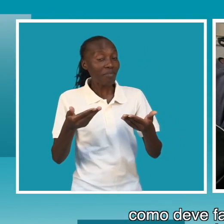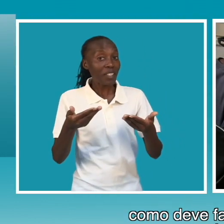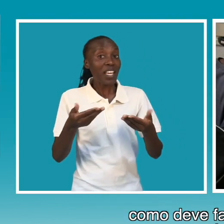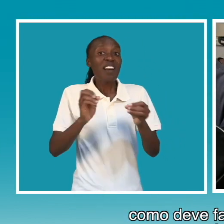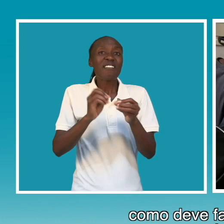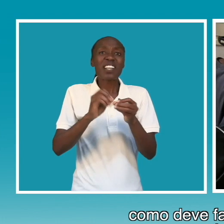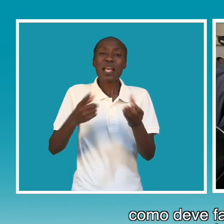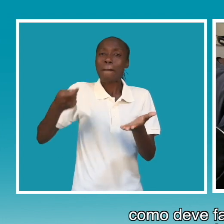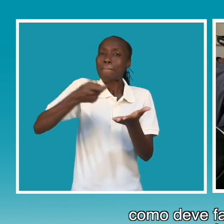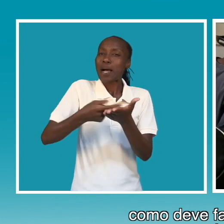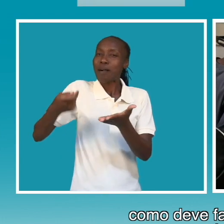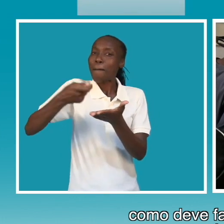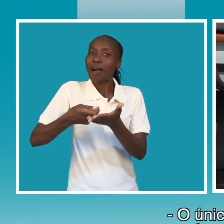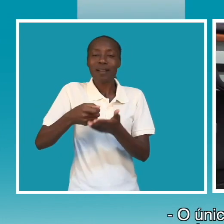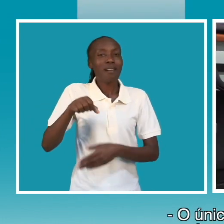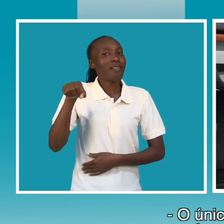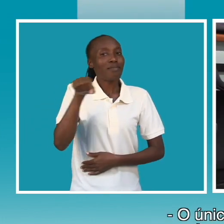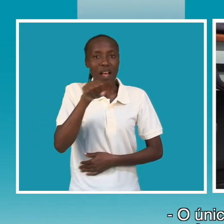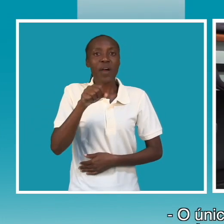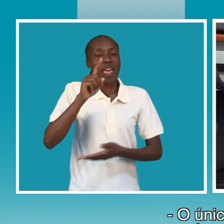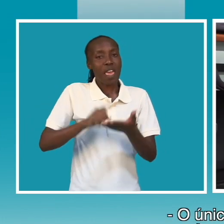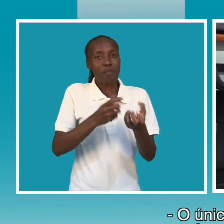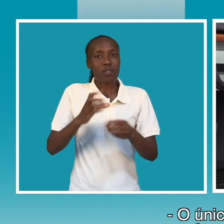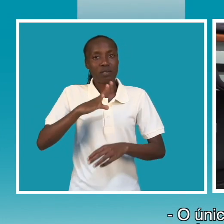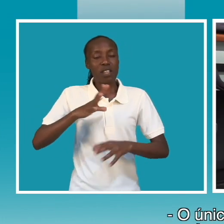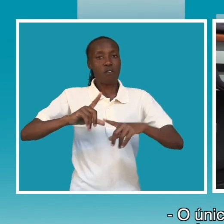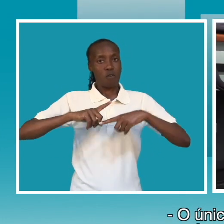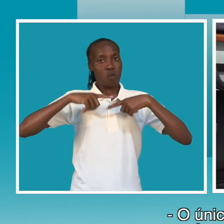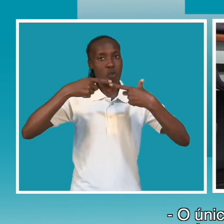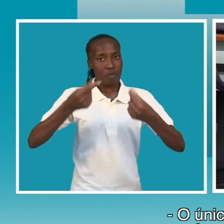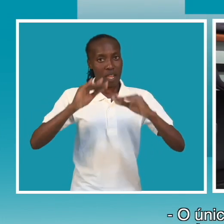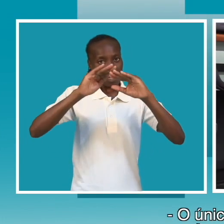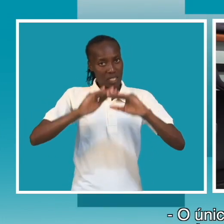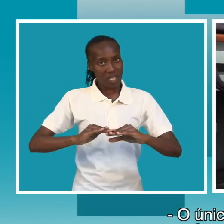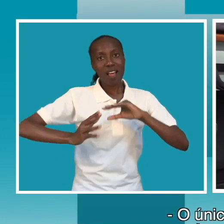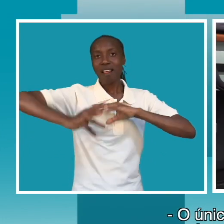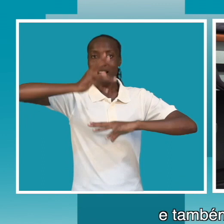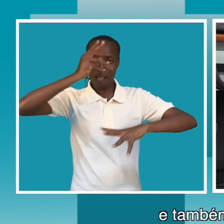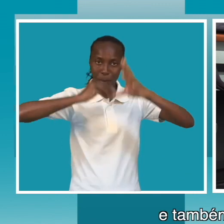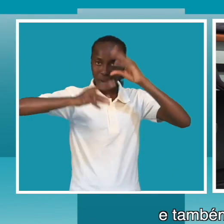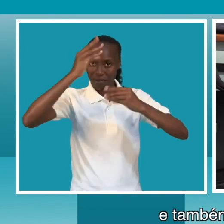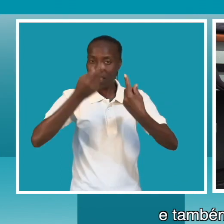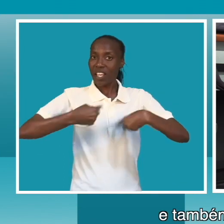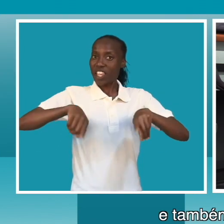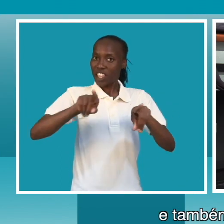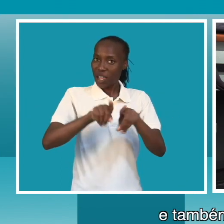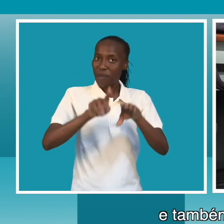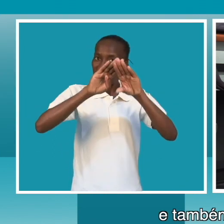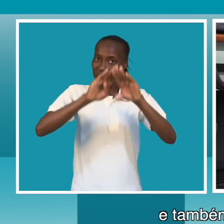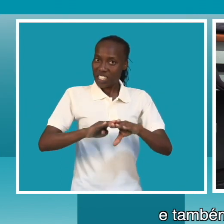Não há nenhum requisito necessário. O requisito é ter vontade de estar a aprender e também